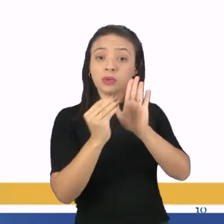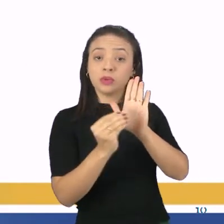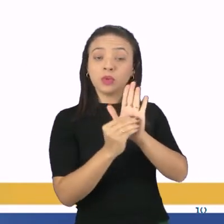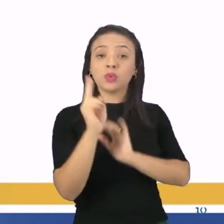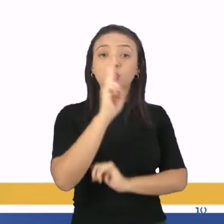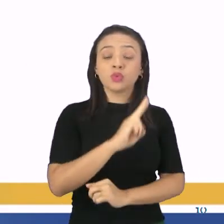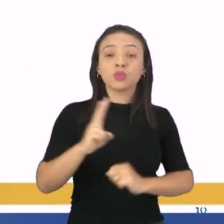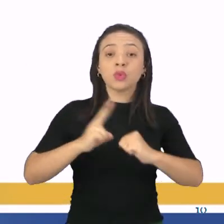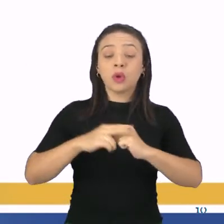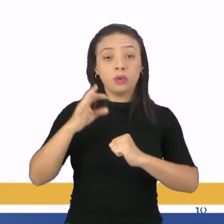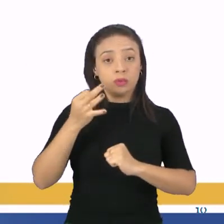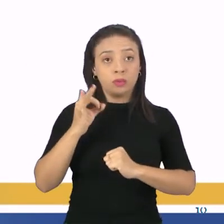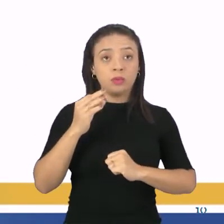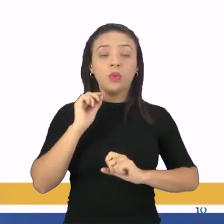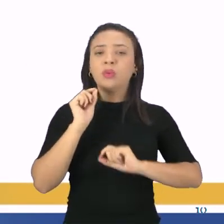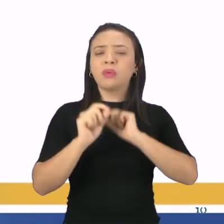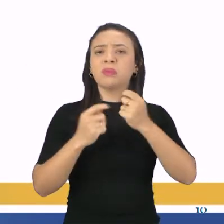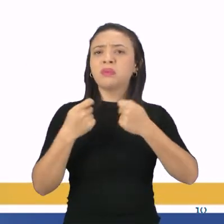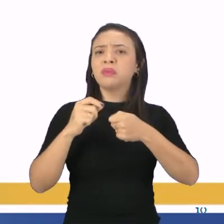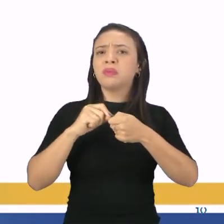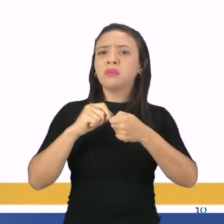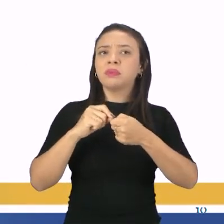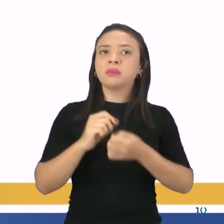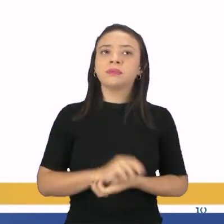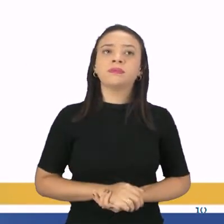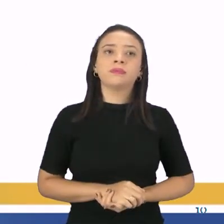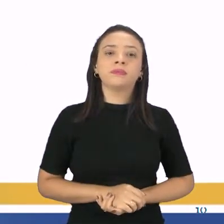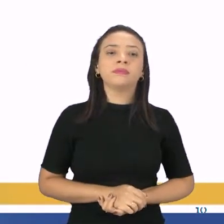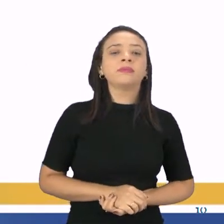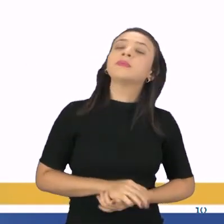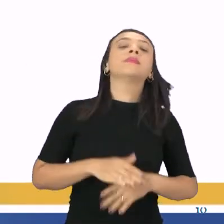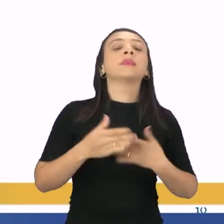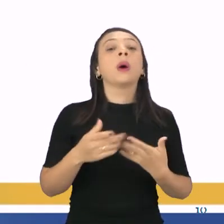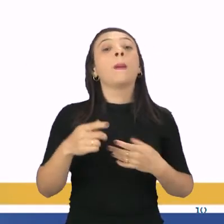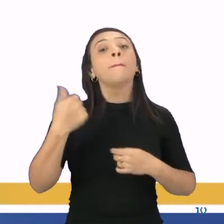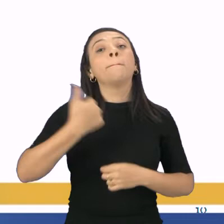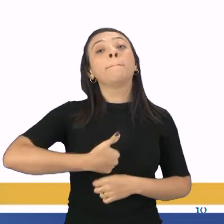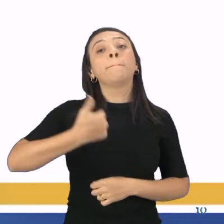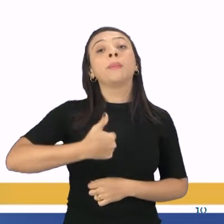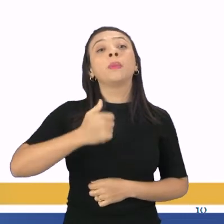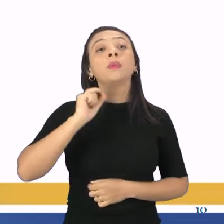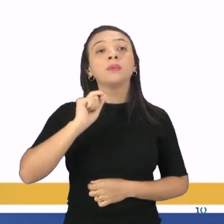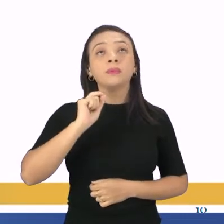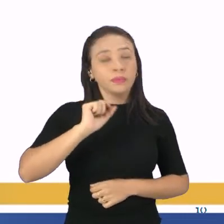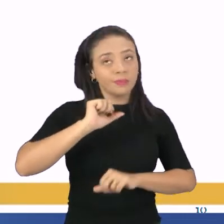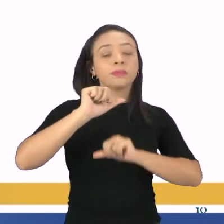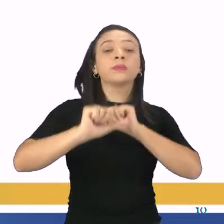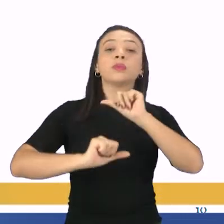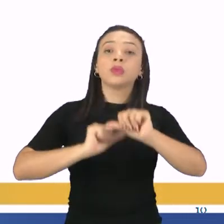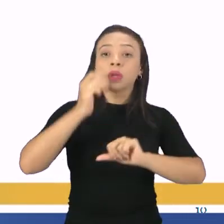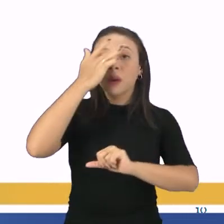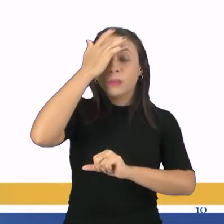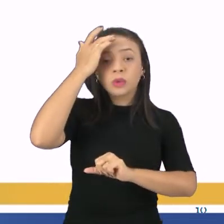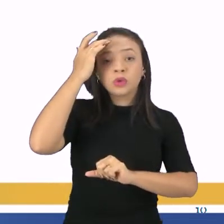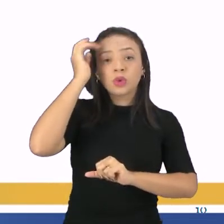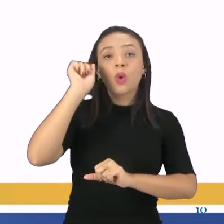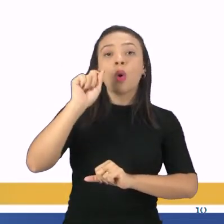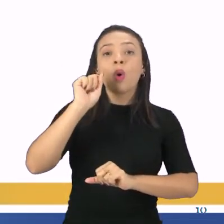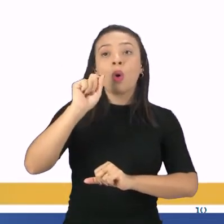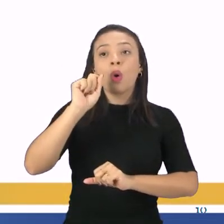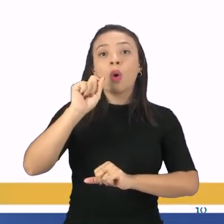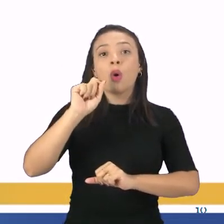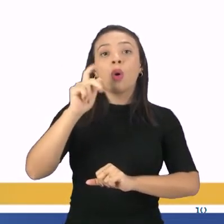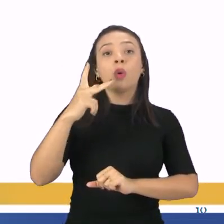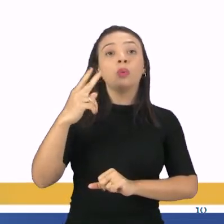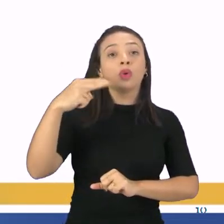correta do verbo to be, o que a gente tem que fazer? Como proceder? Então, vocês têm que primeiro transformar essa pessoa em pronome para saber qual